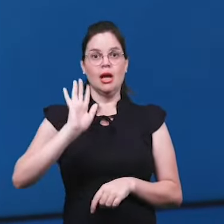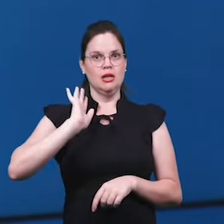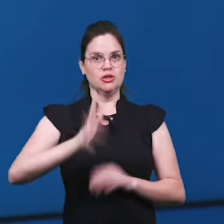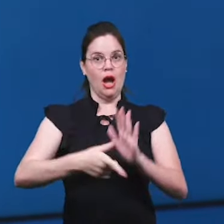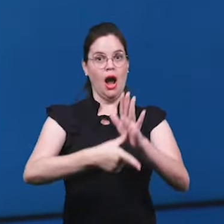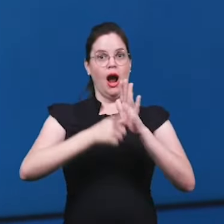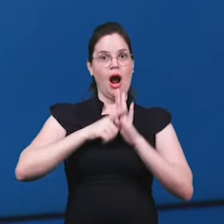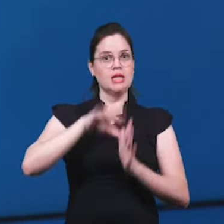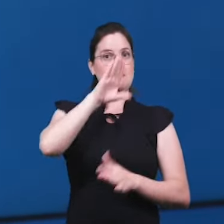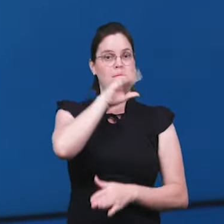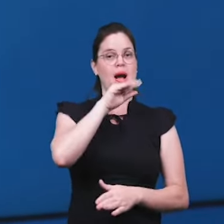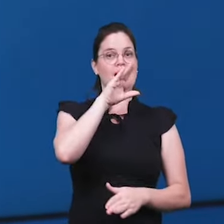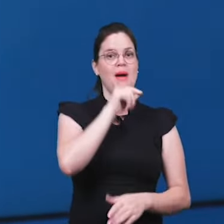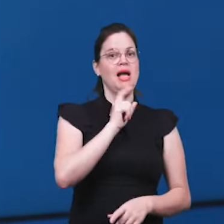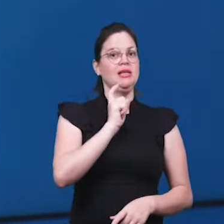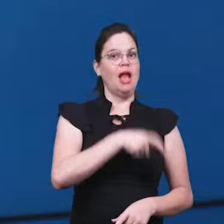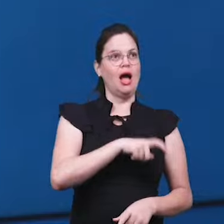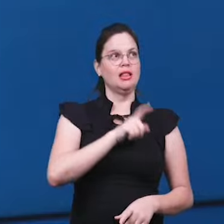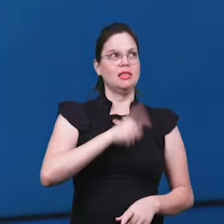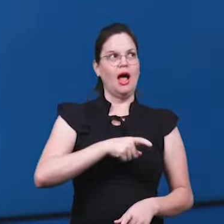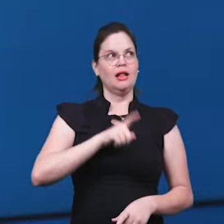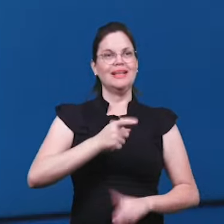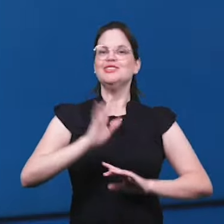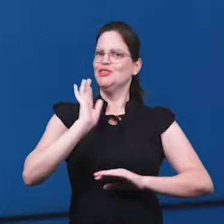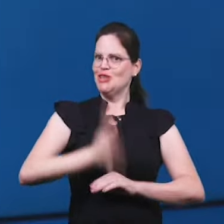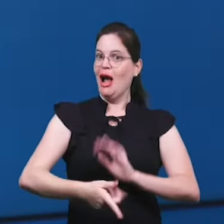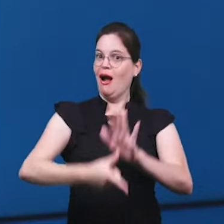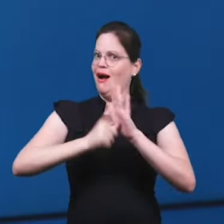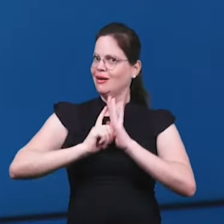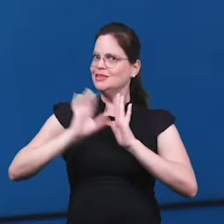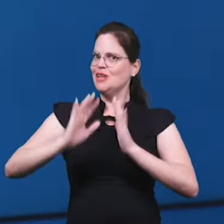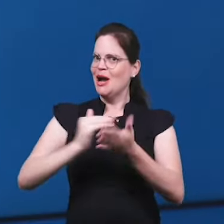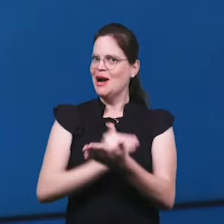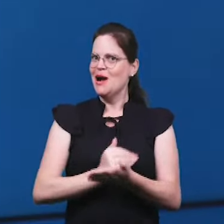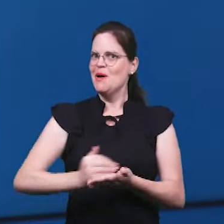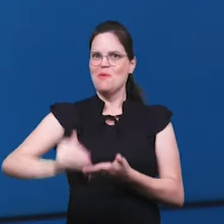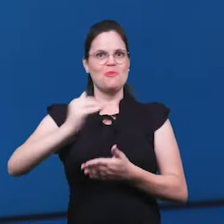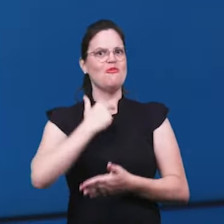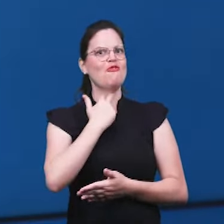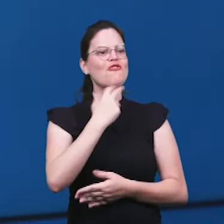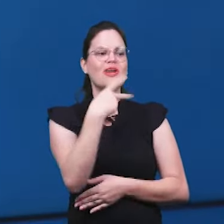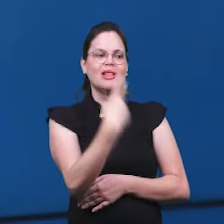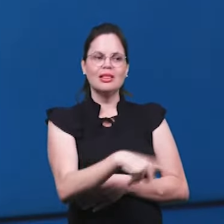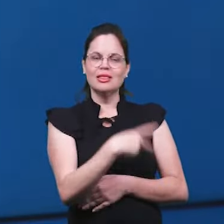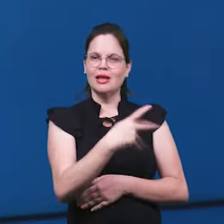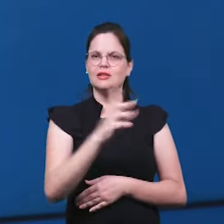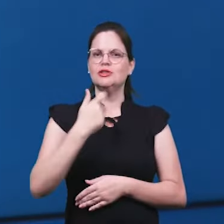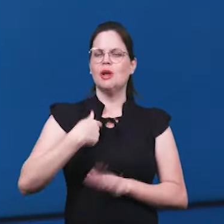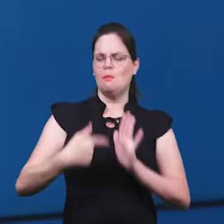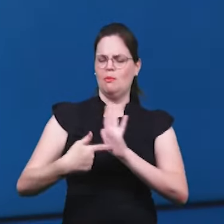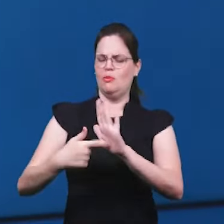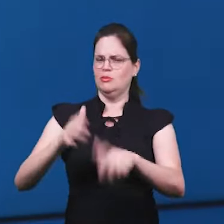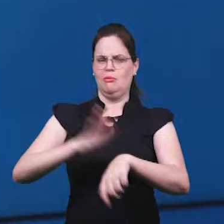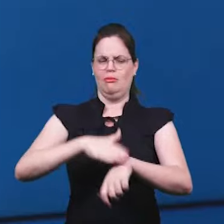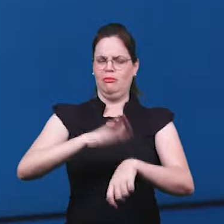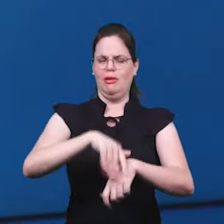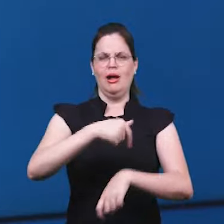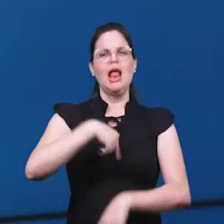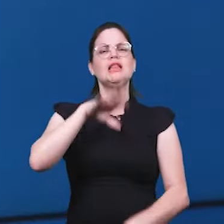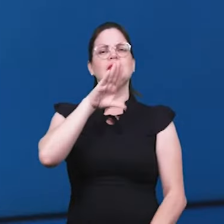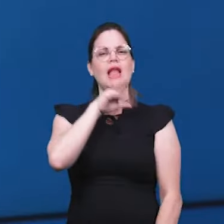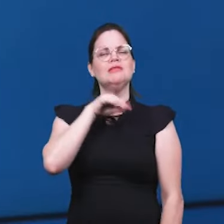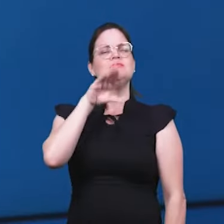deu o tom, né, de que ele queria. Ele começou já a introduzir ali, né, com a sonoplastia própria,